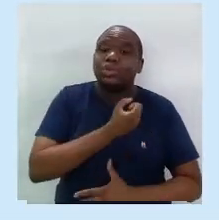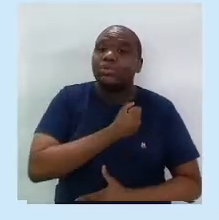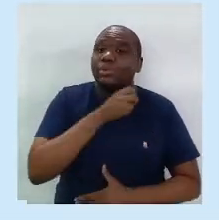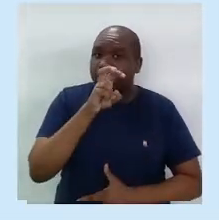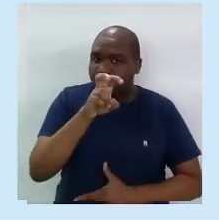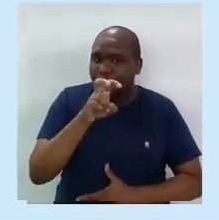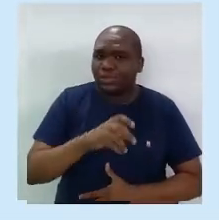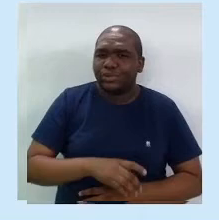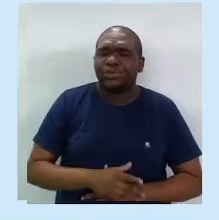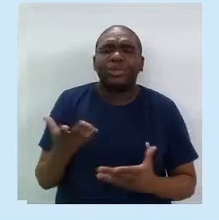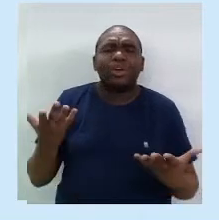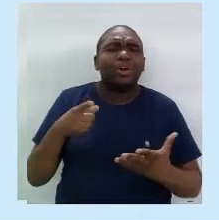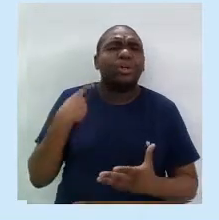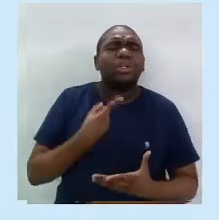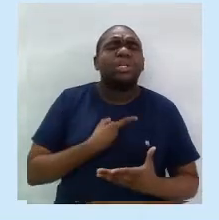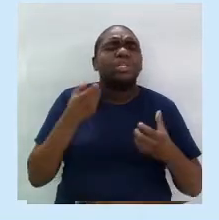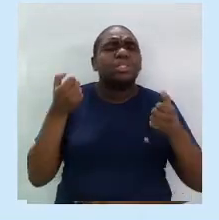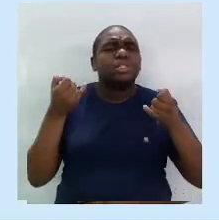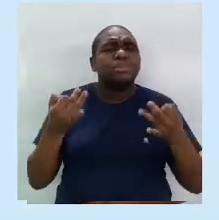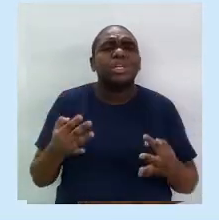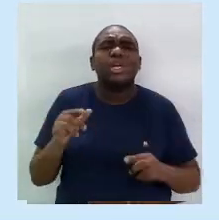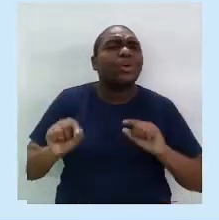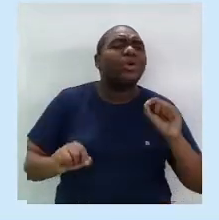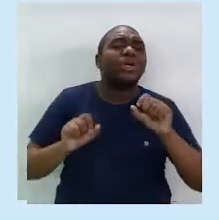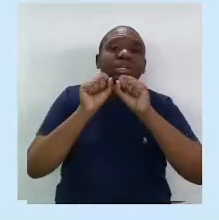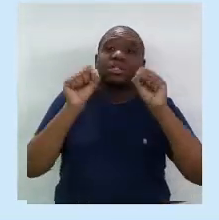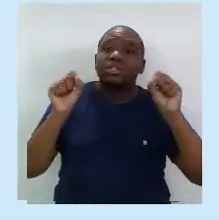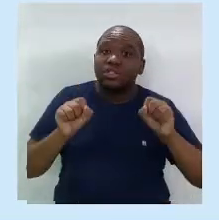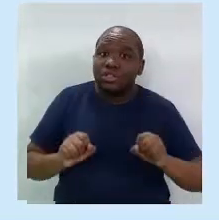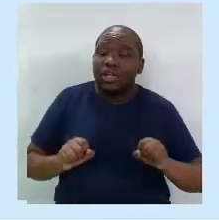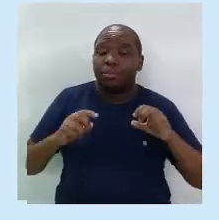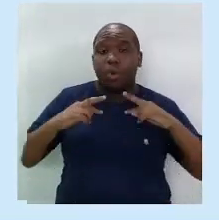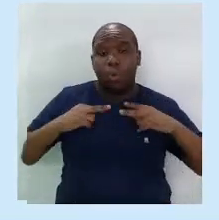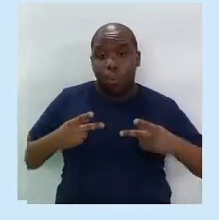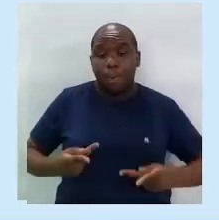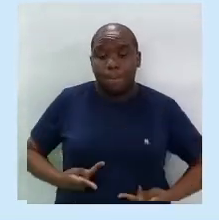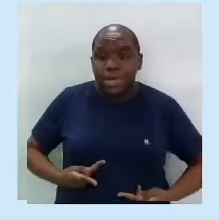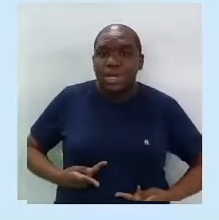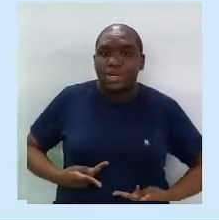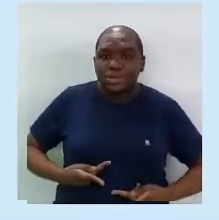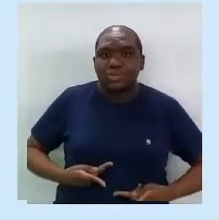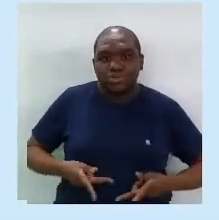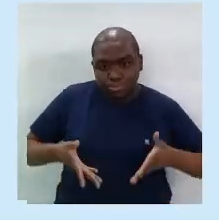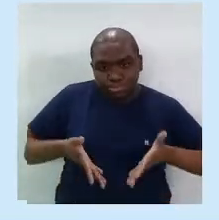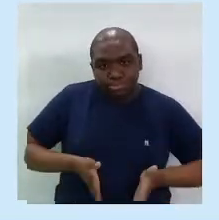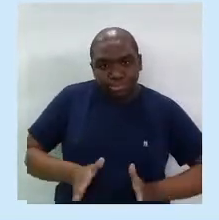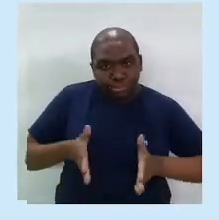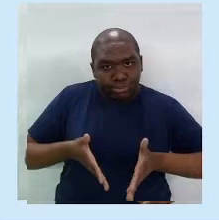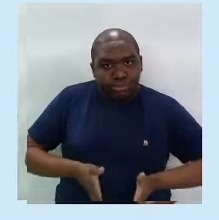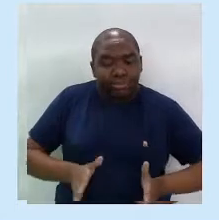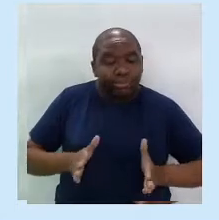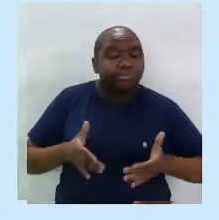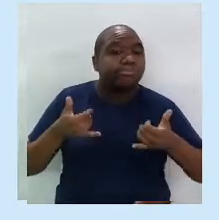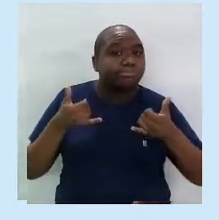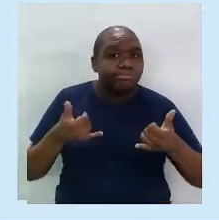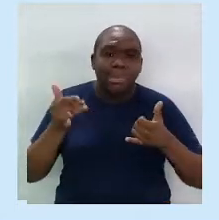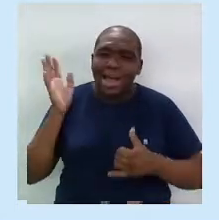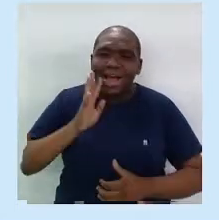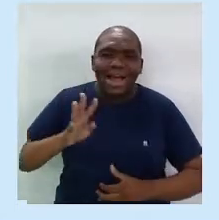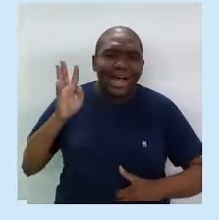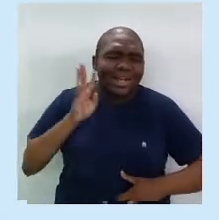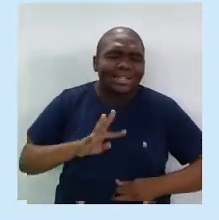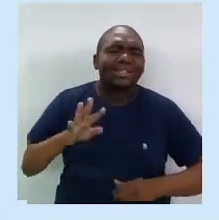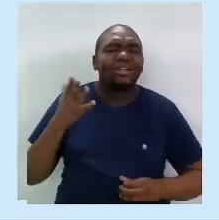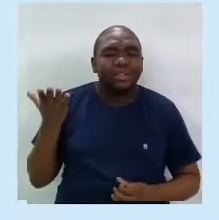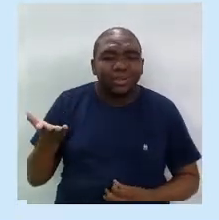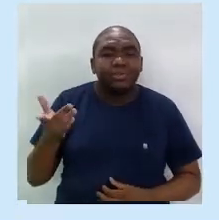é a aula número 5. Bora falar sobre o sistema reprodutor humano, que é muito